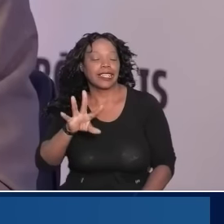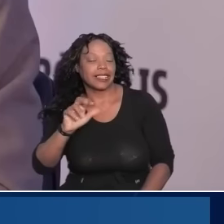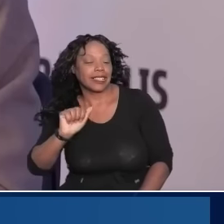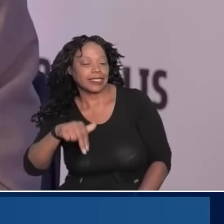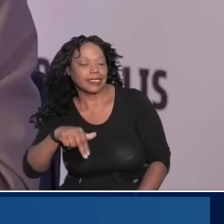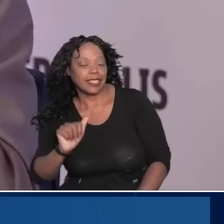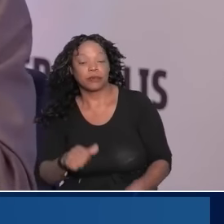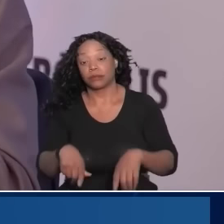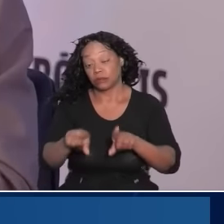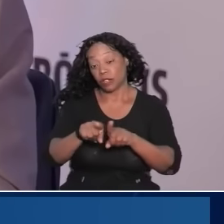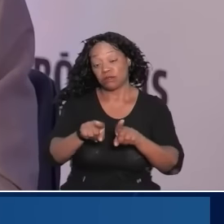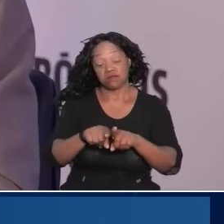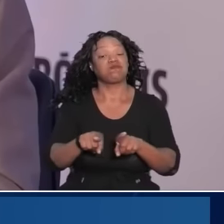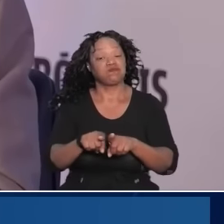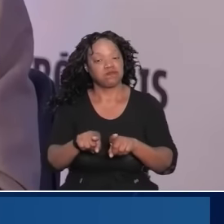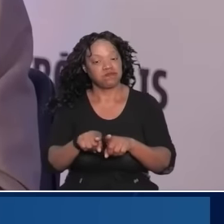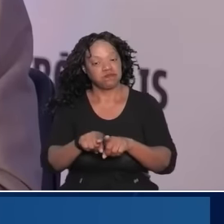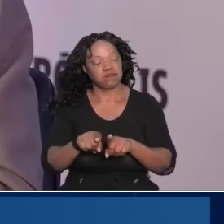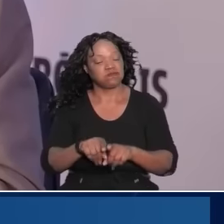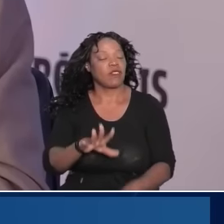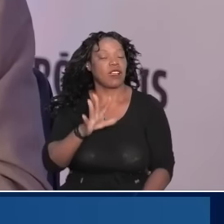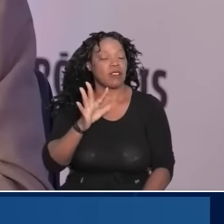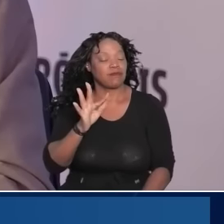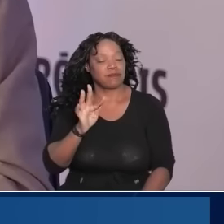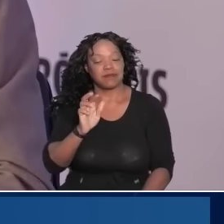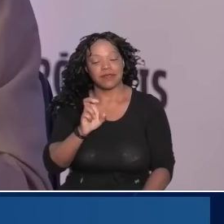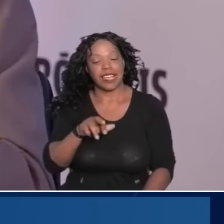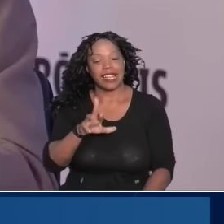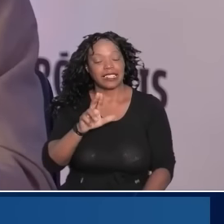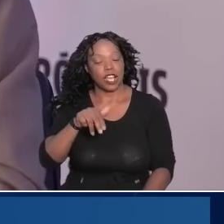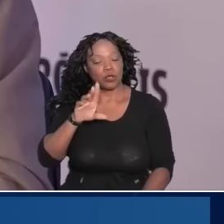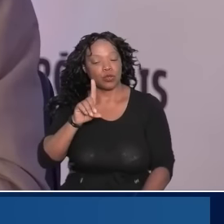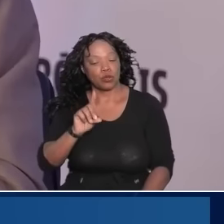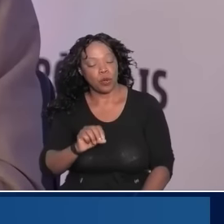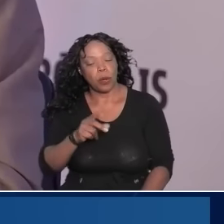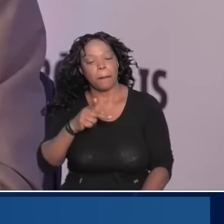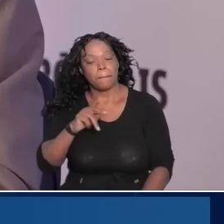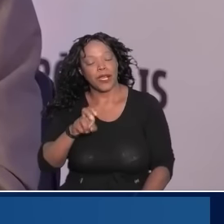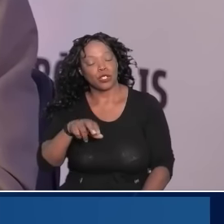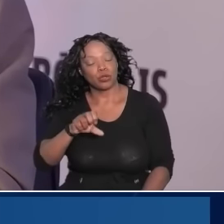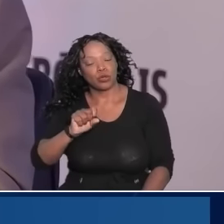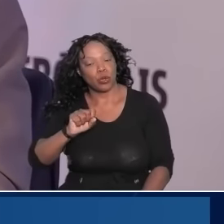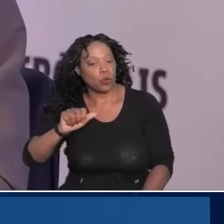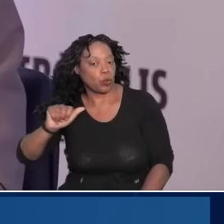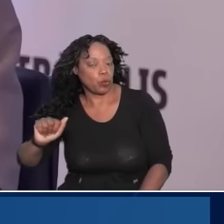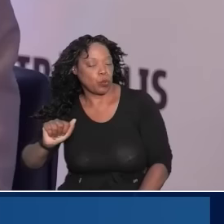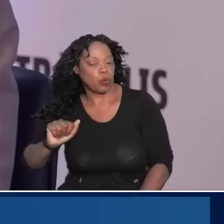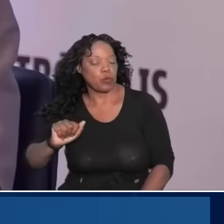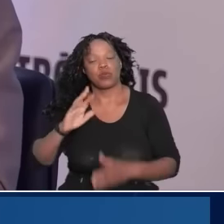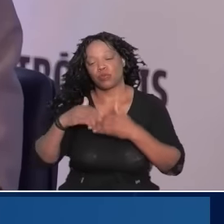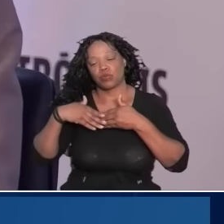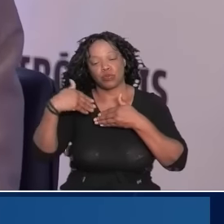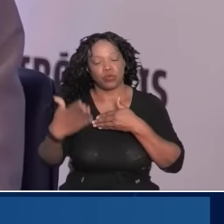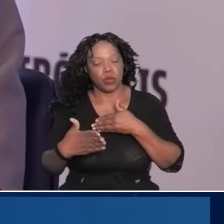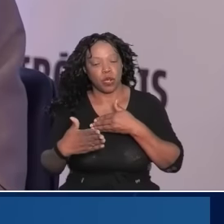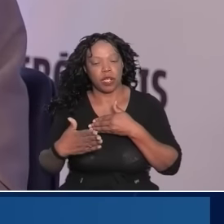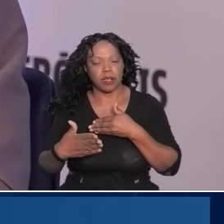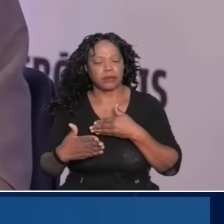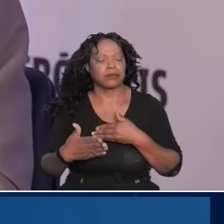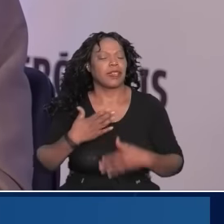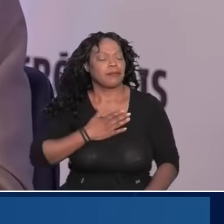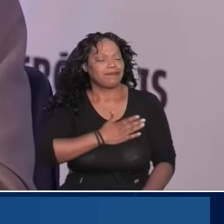se organizam para propagar discurso de ódio e que levam a esses crimes, a esses massacres em escolas, etc., que a gente está cansado de